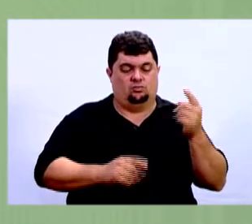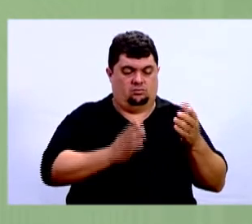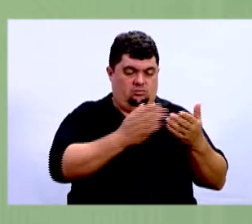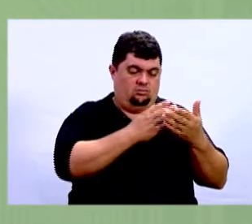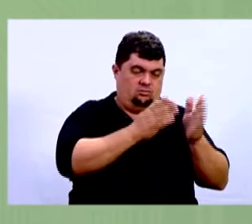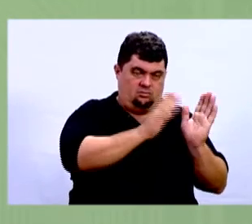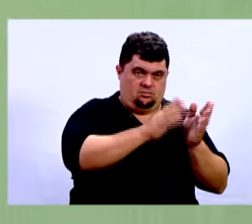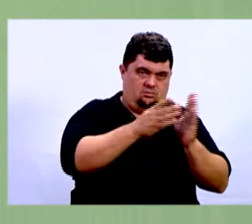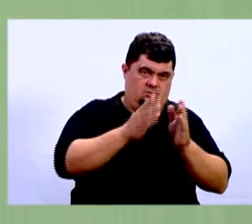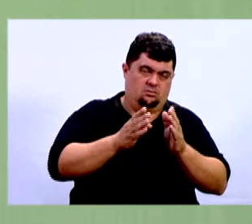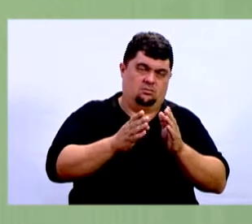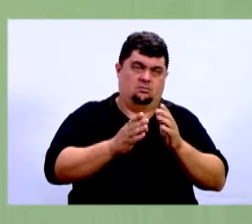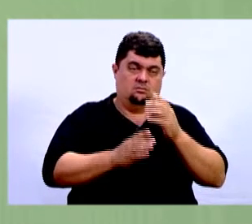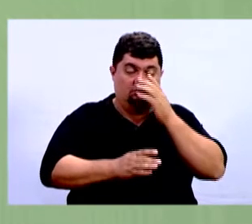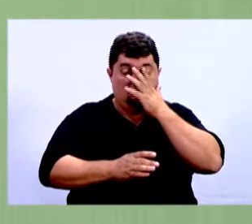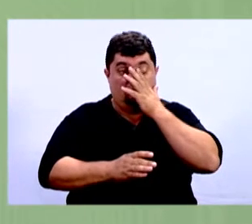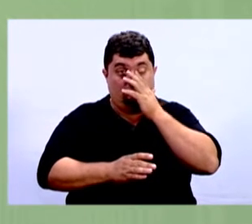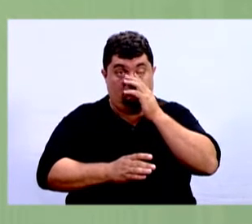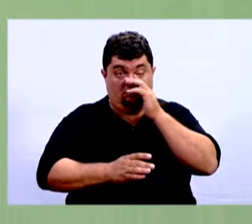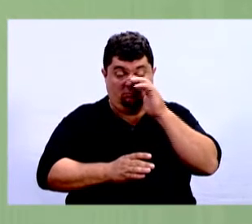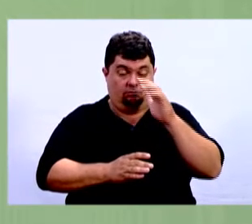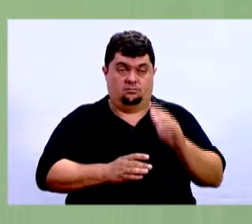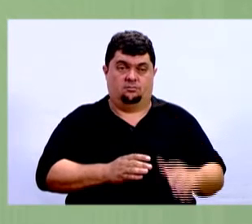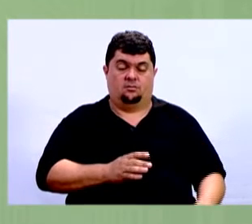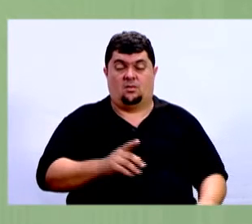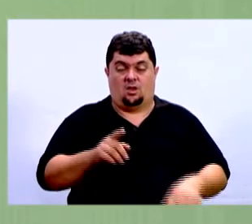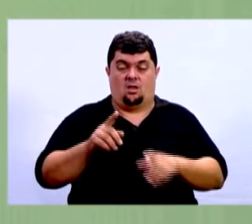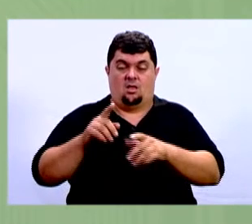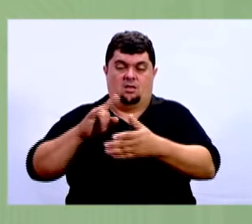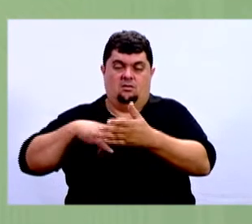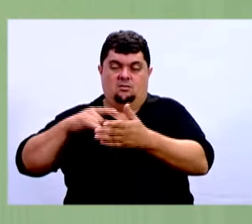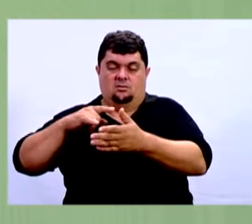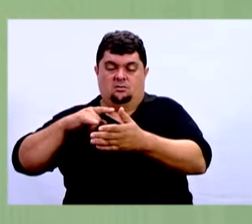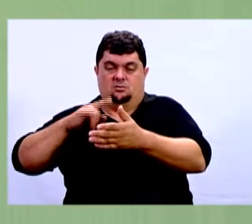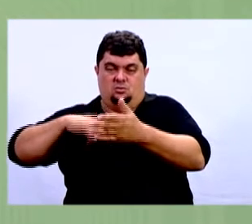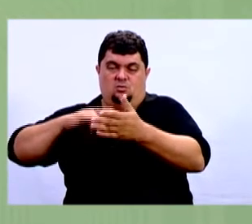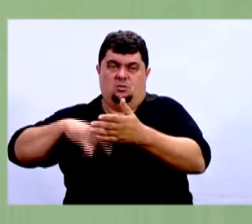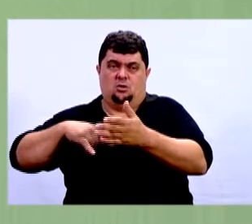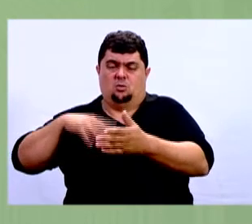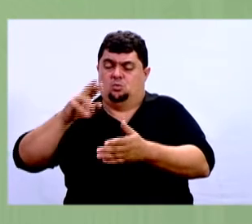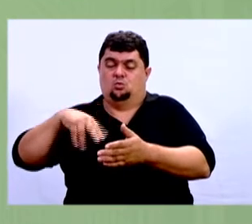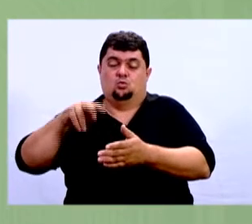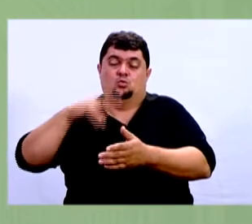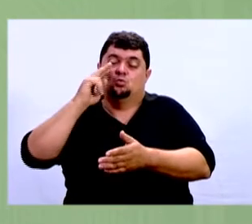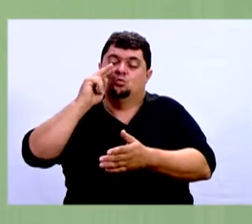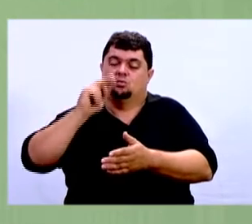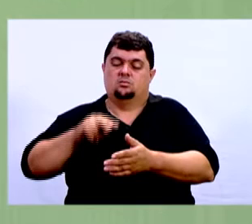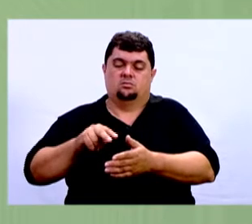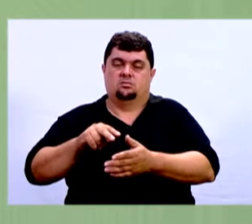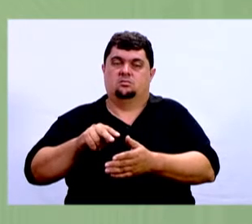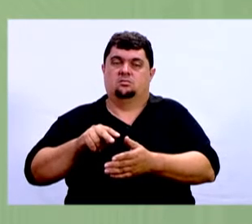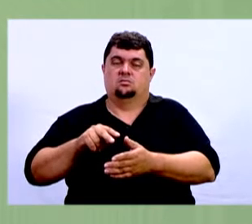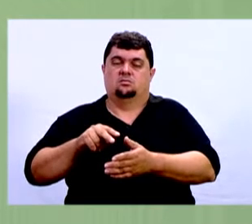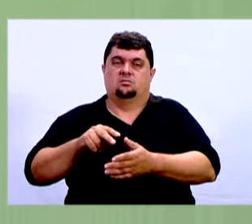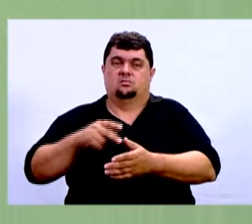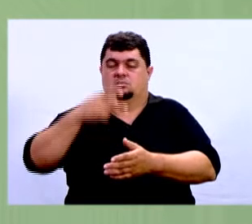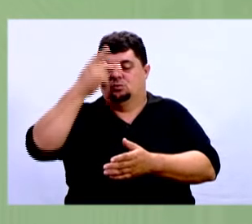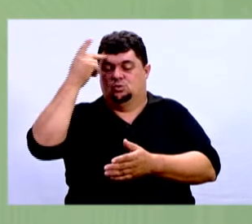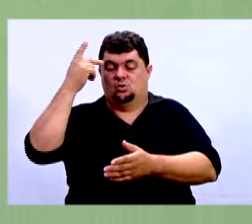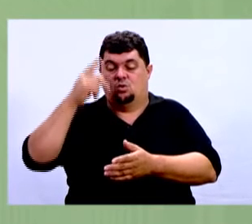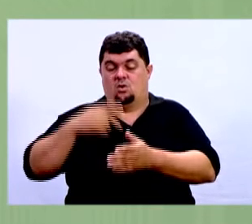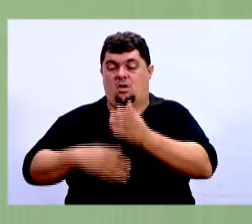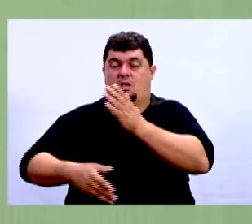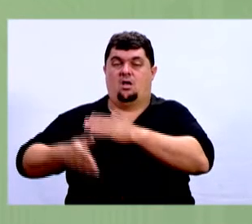no caso da pesquisa documental, eles não receberam tratamento analítico, enquanto que